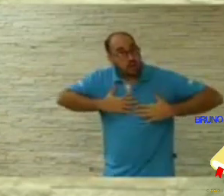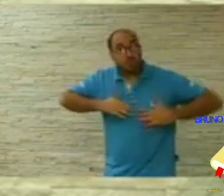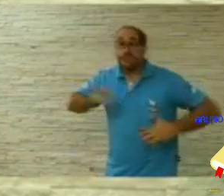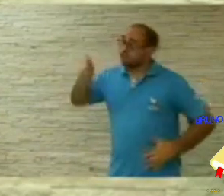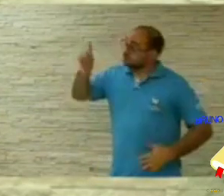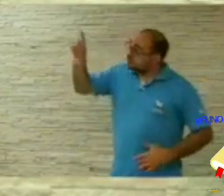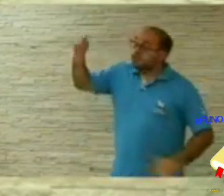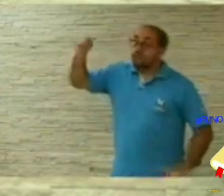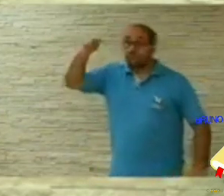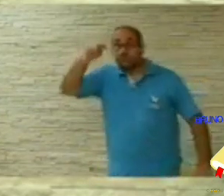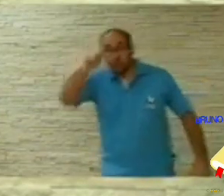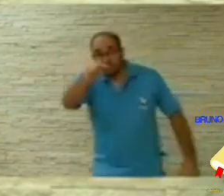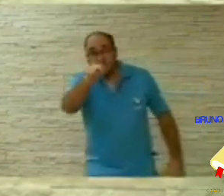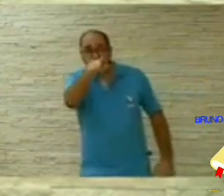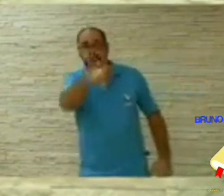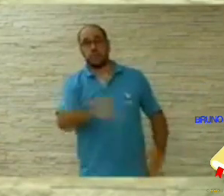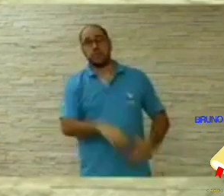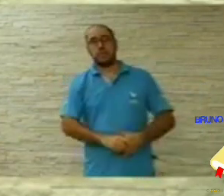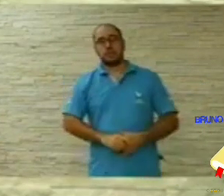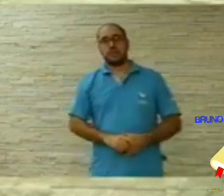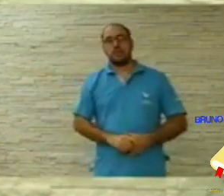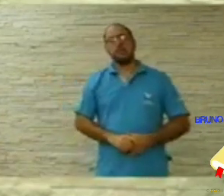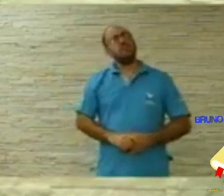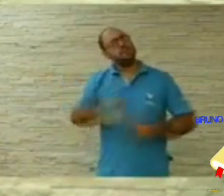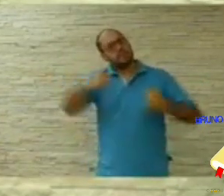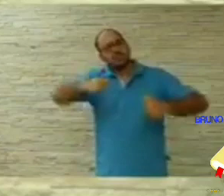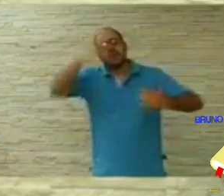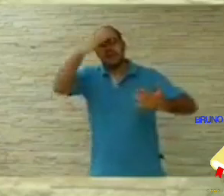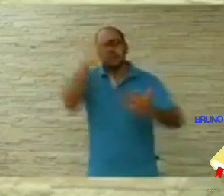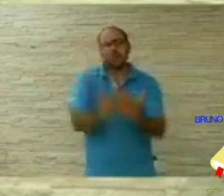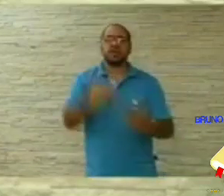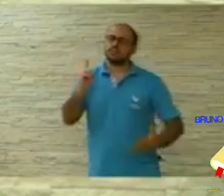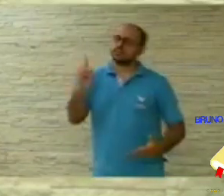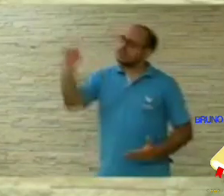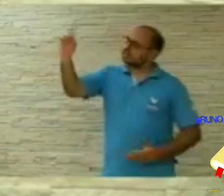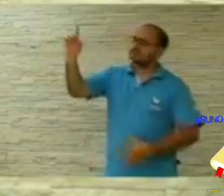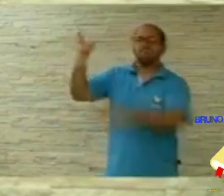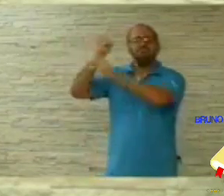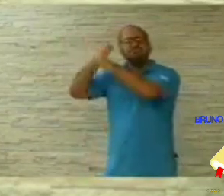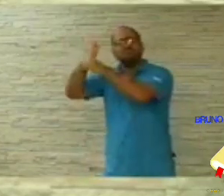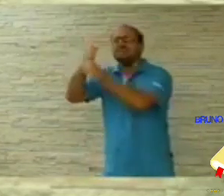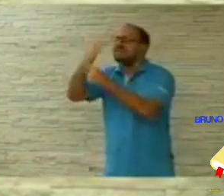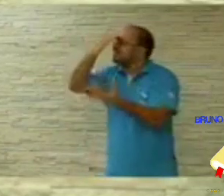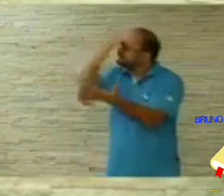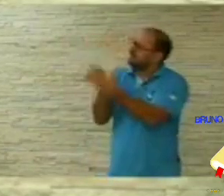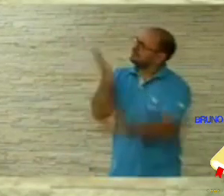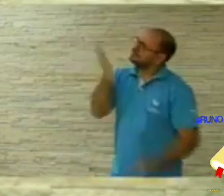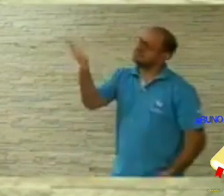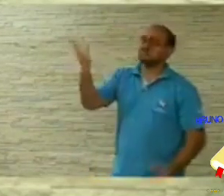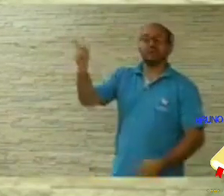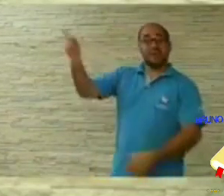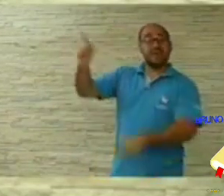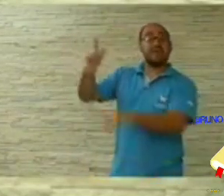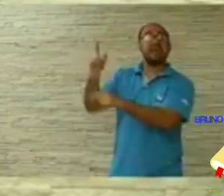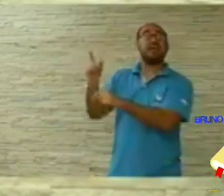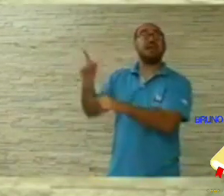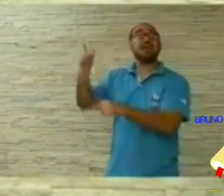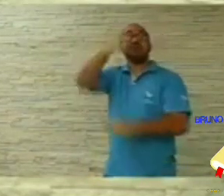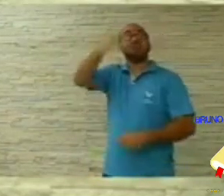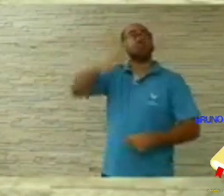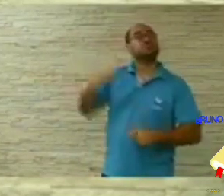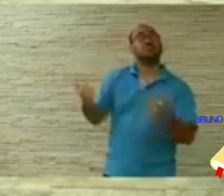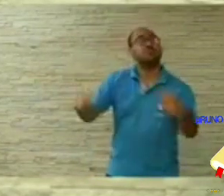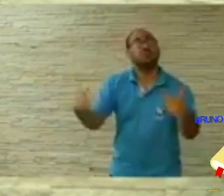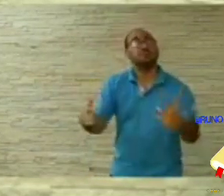Ele atende a sua oração. Creia nisso em nome de Jesus. O nosso Deus não é um Deus que está lá, poderoso. Não